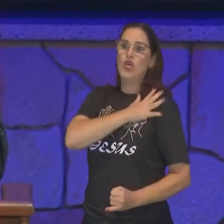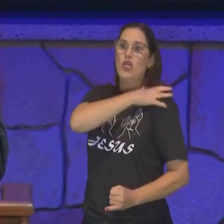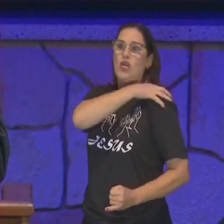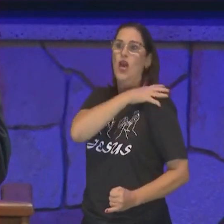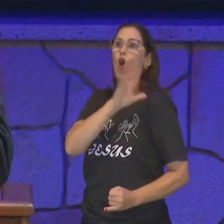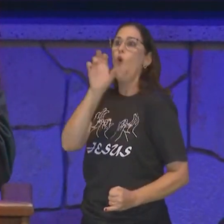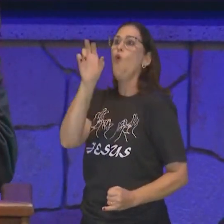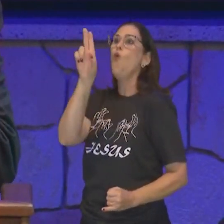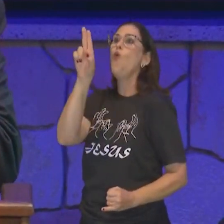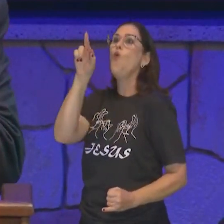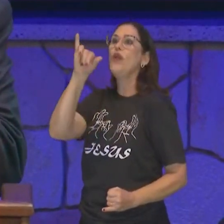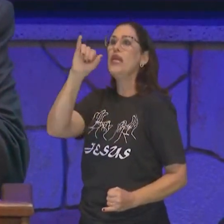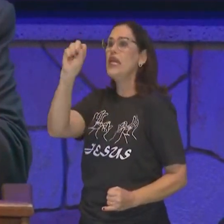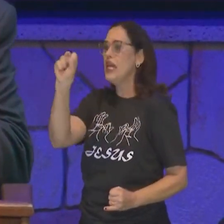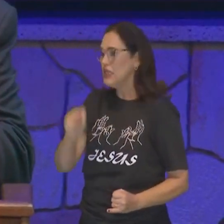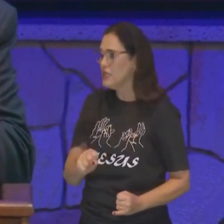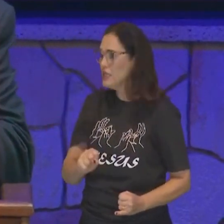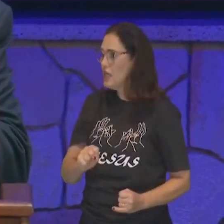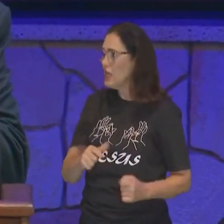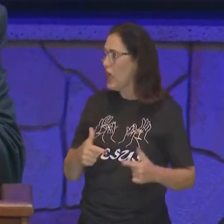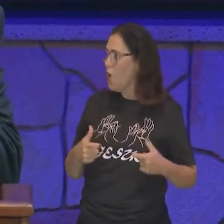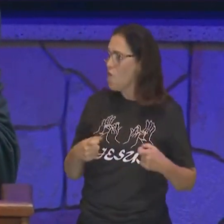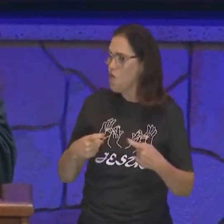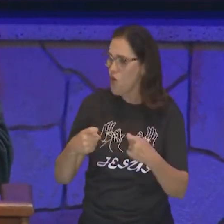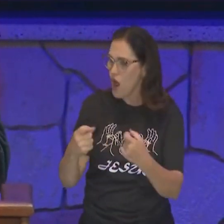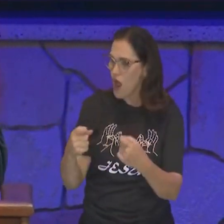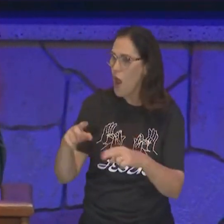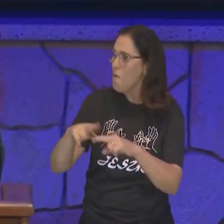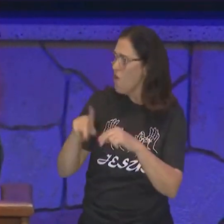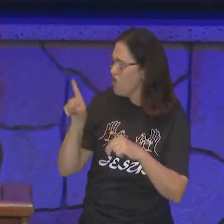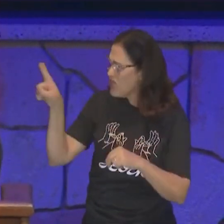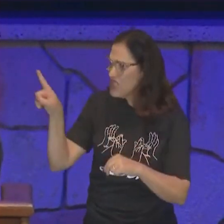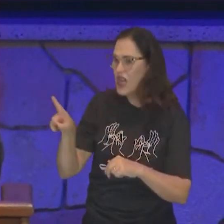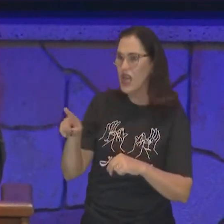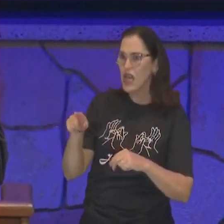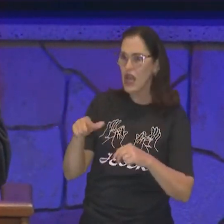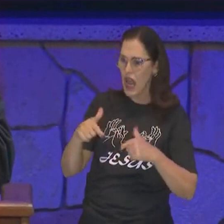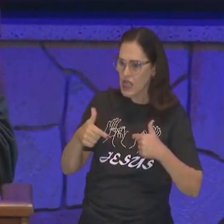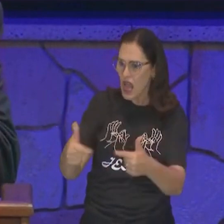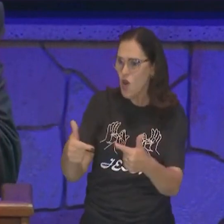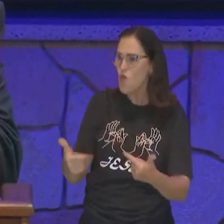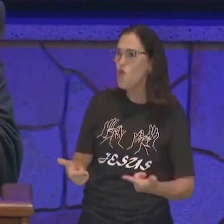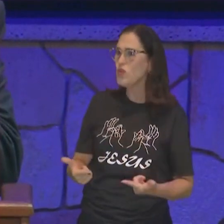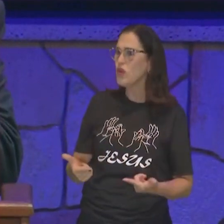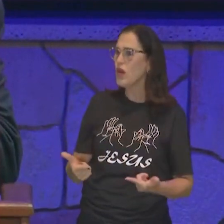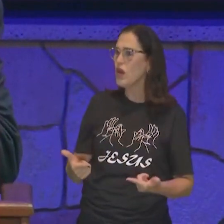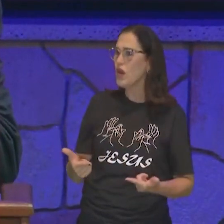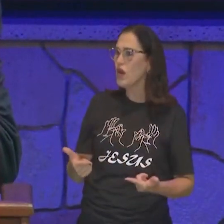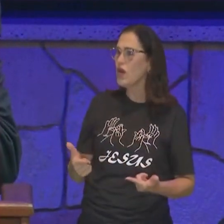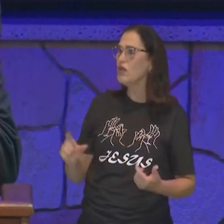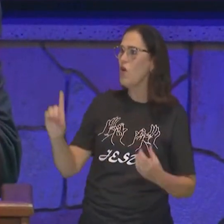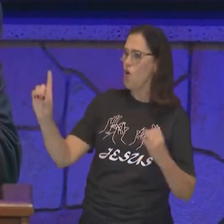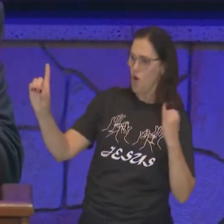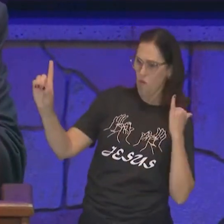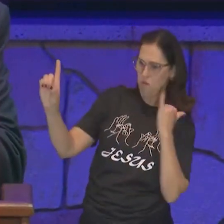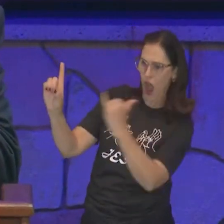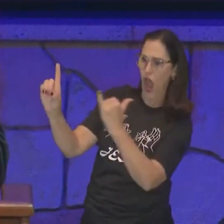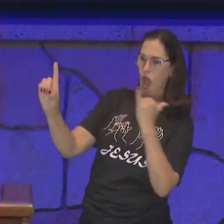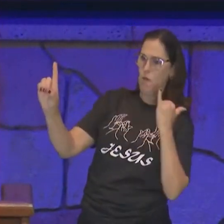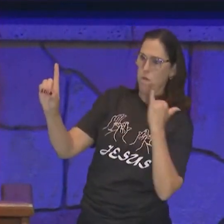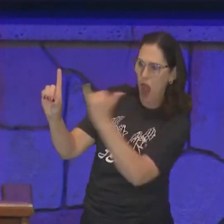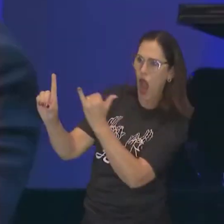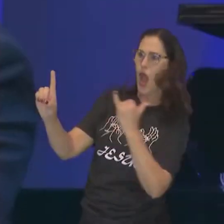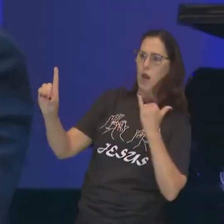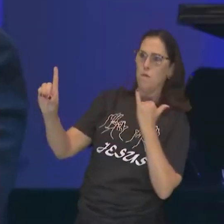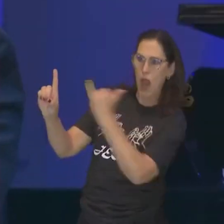general Urias, que está lutando por você lá no campo da batalha. Os sinais de alarme,